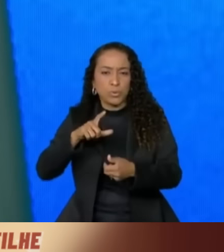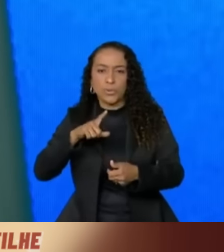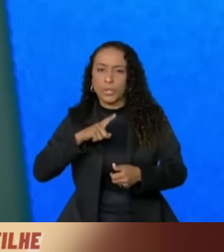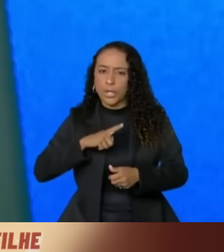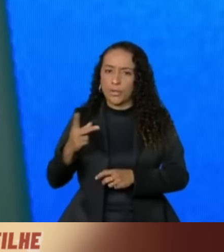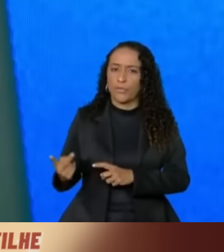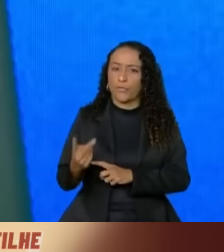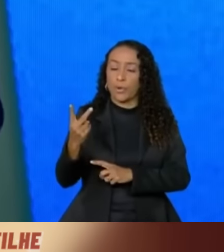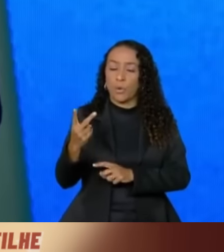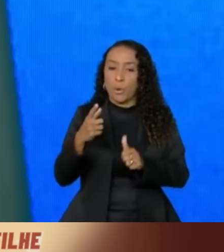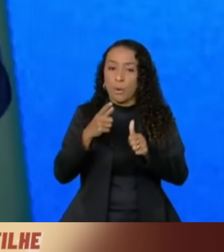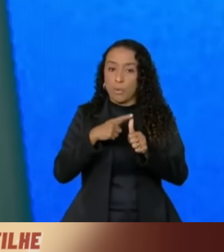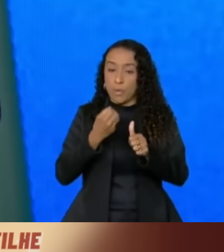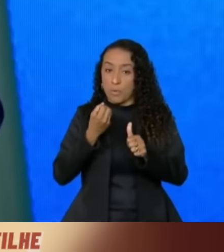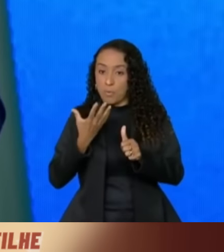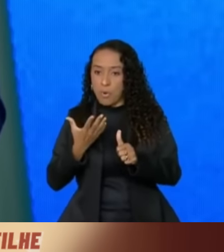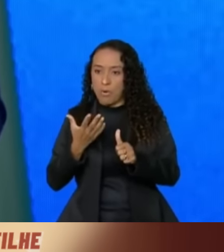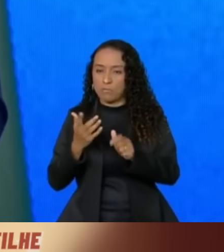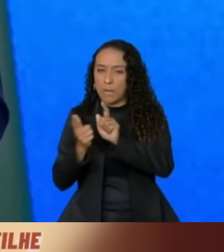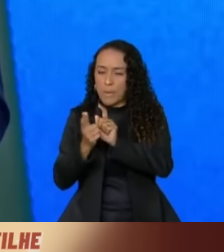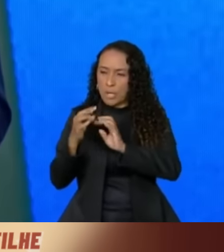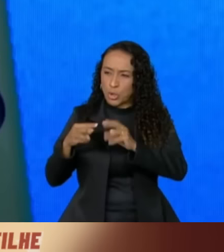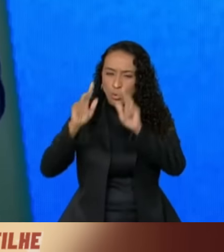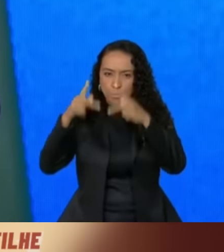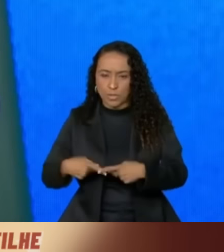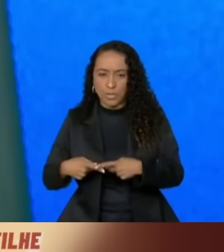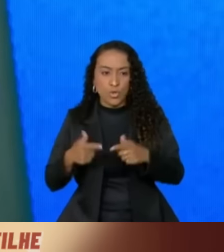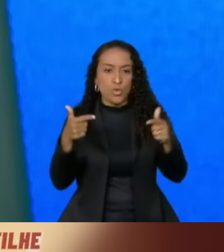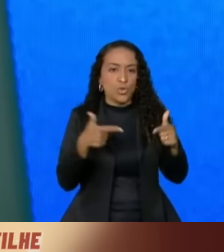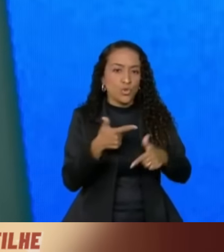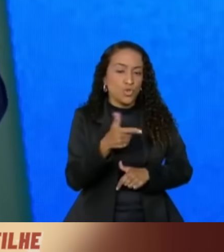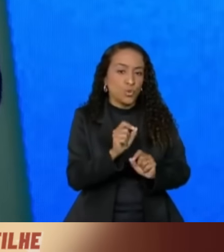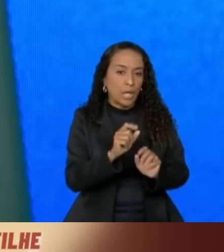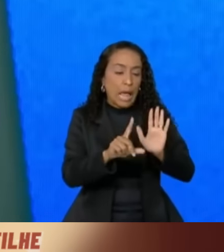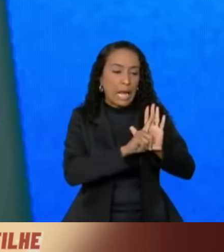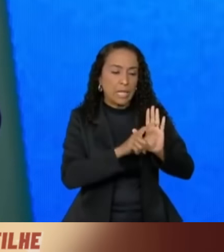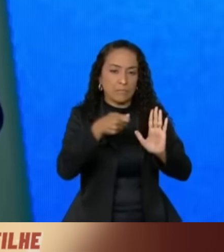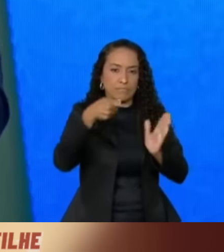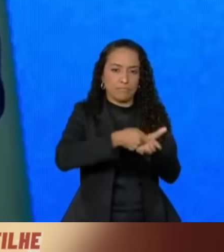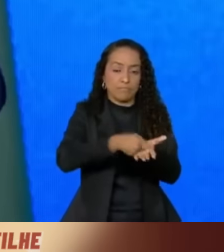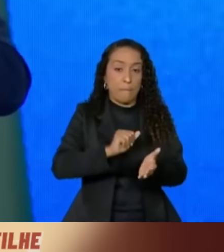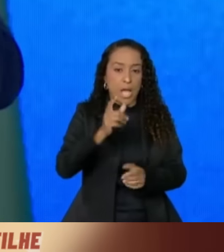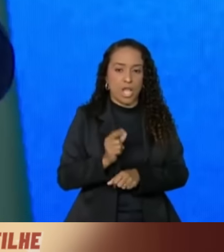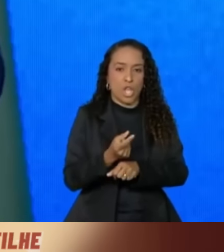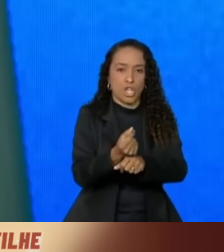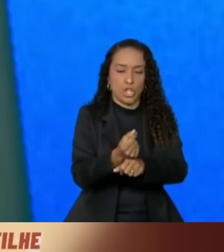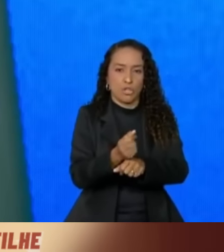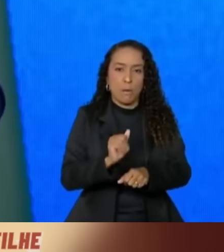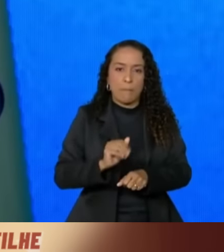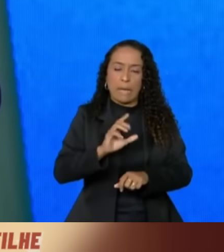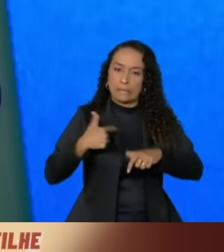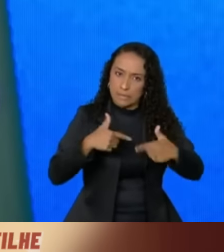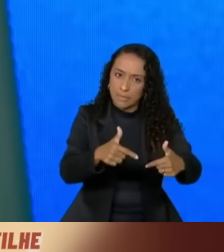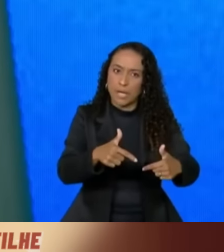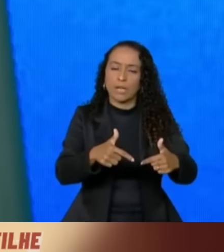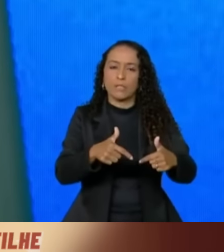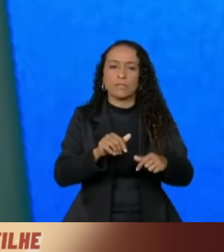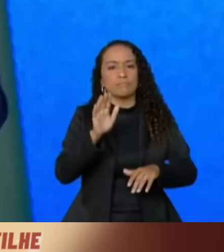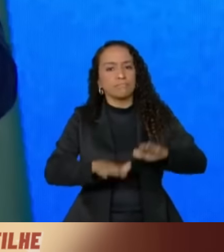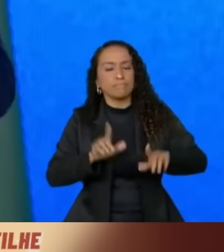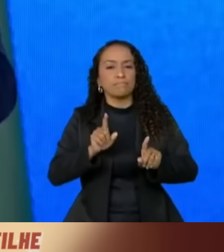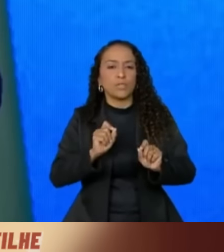O primeiro, o bom de atender toda a humanidade. O segundo, que ela exige mais recursos, exige, portanto, mais trabalho e